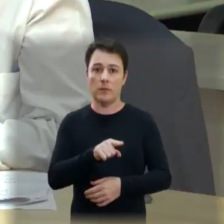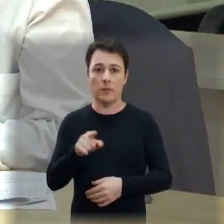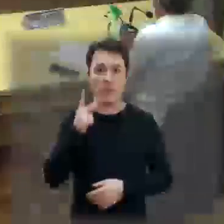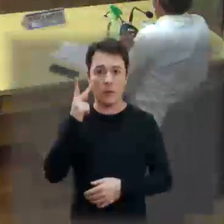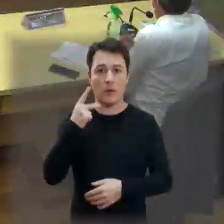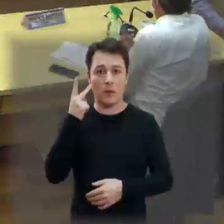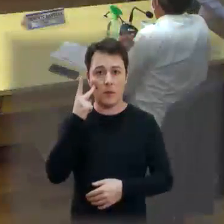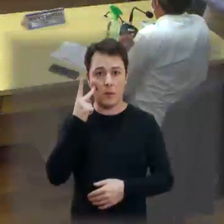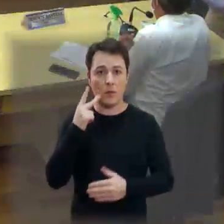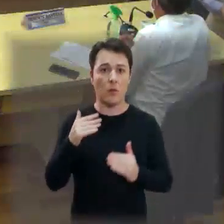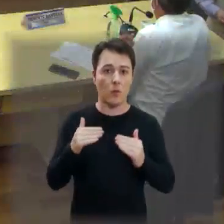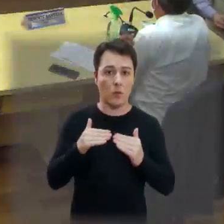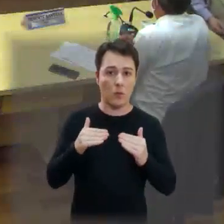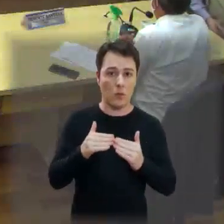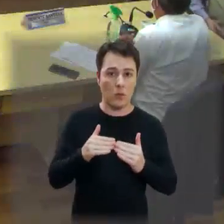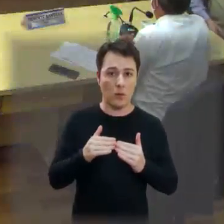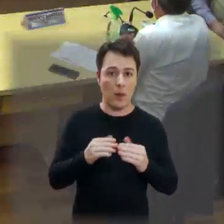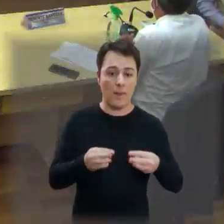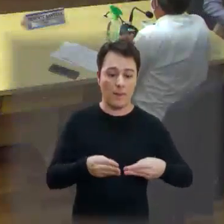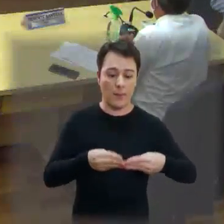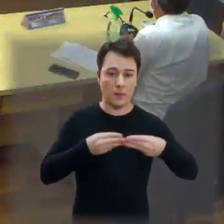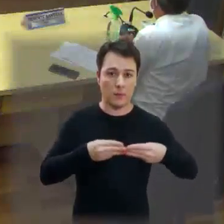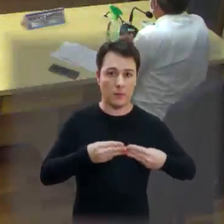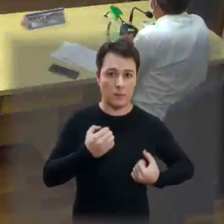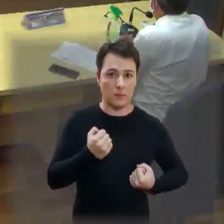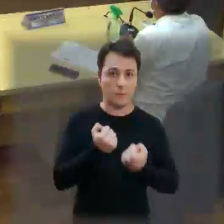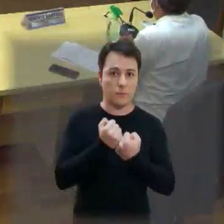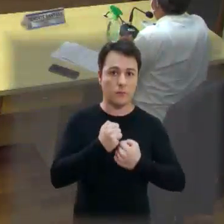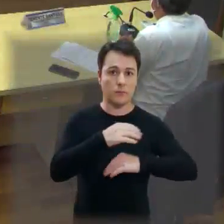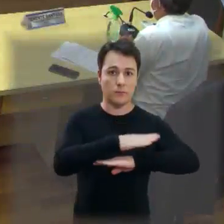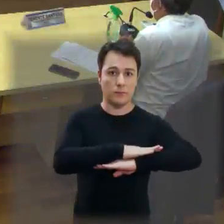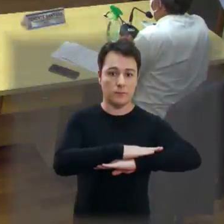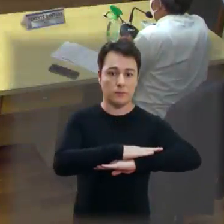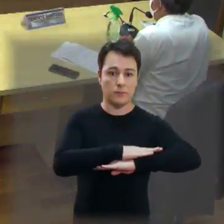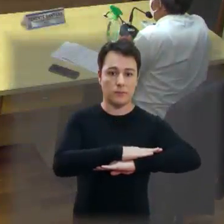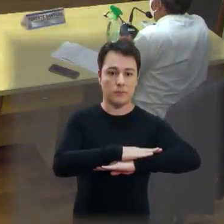que forem favoráveis à moção de apoio permaneçam como estão.